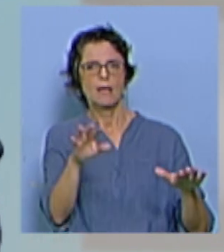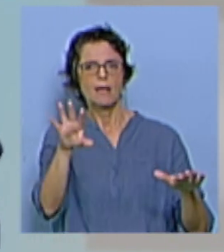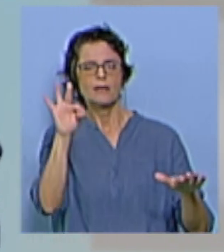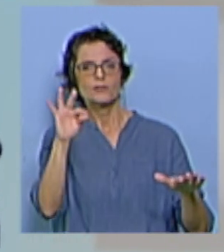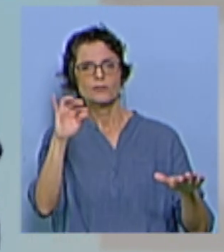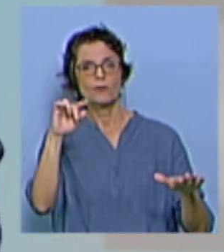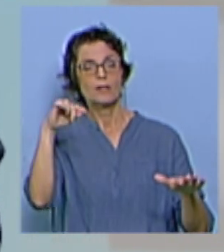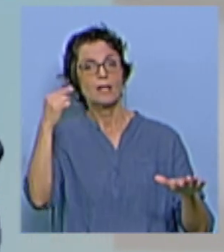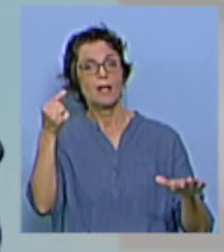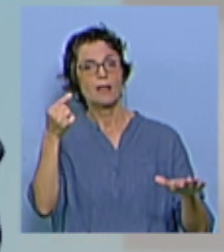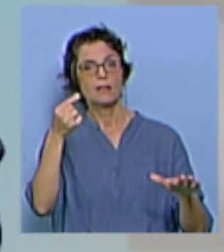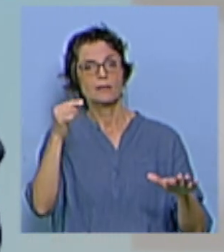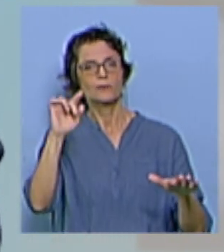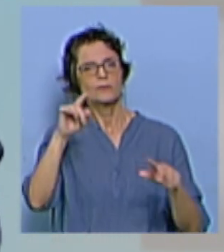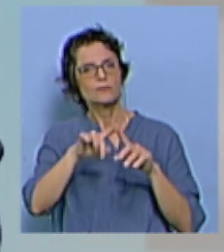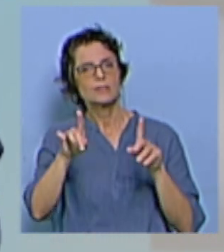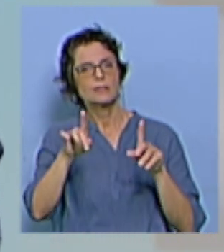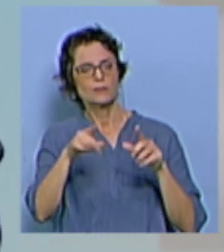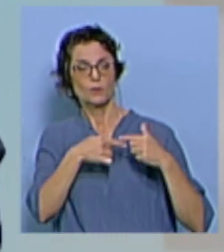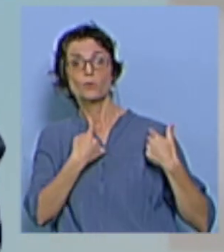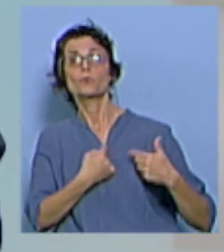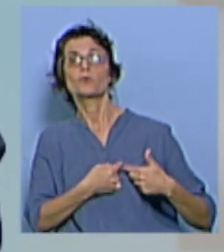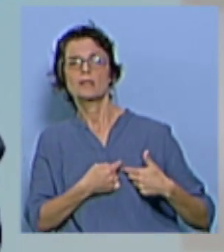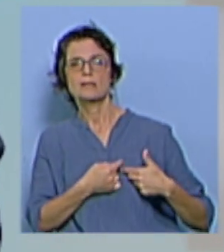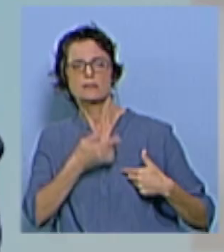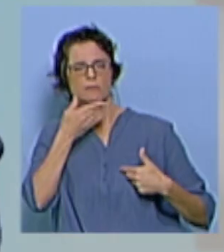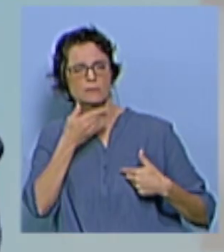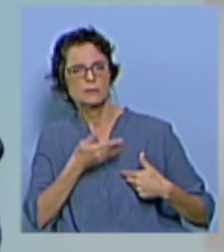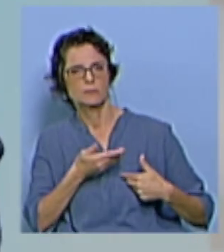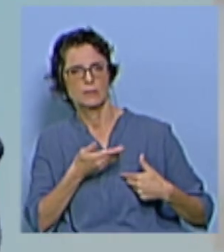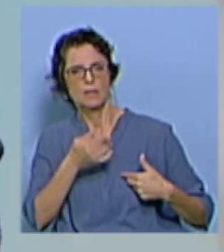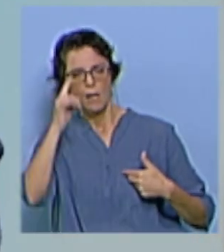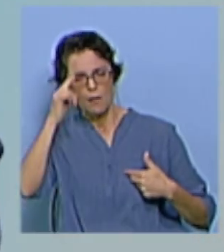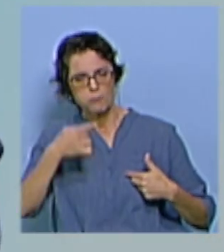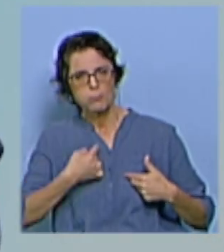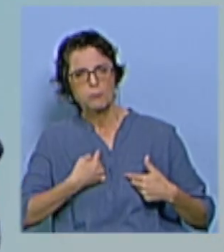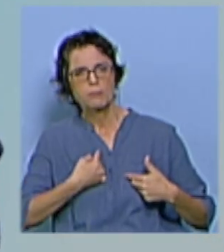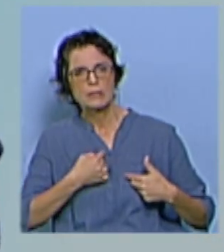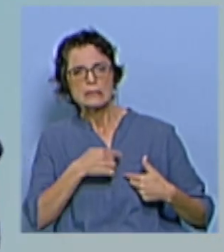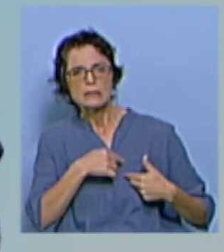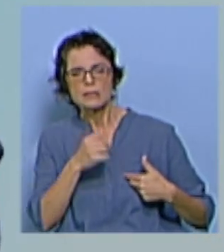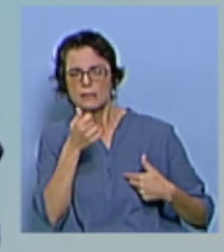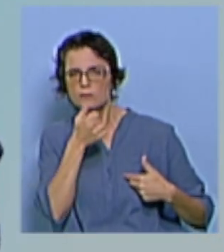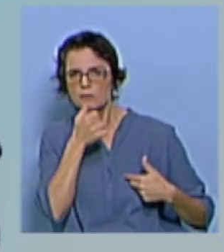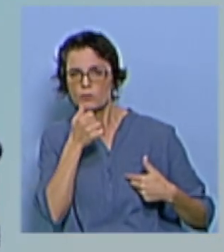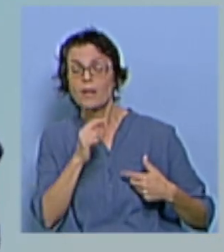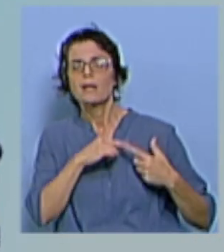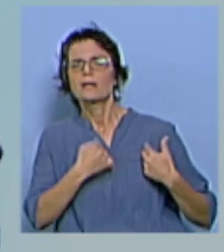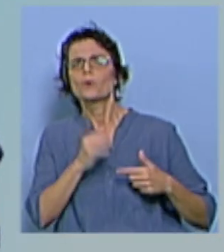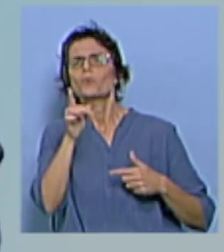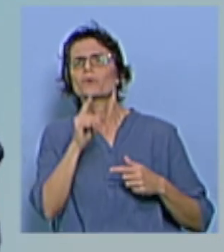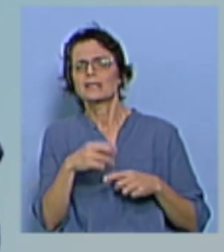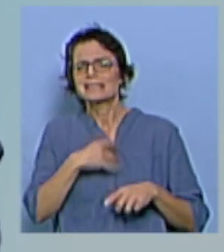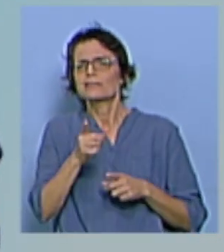tudo isso, que é a sabedoria, um coração sábio. E aqui a sabedoria também tem a ver com o saber escutar a